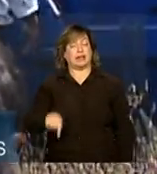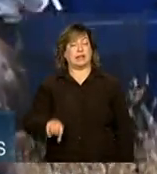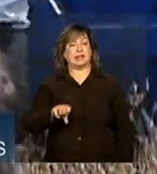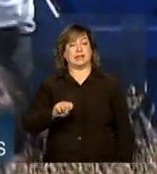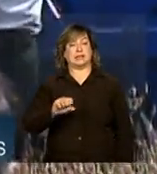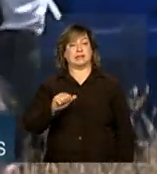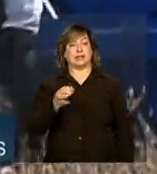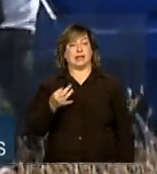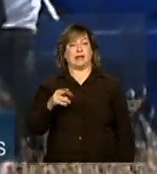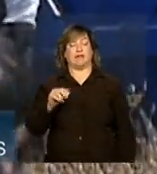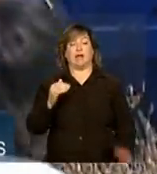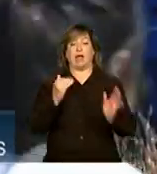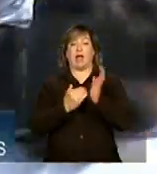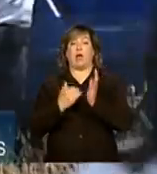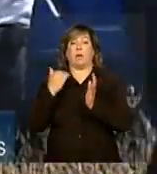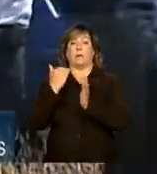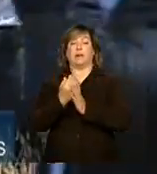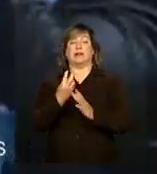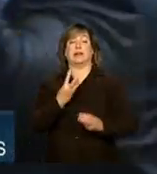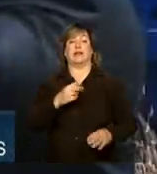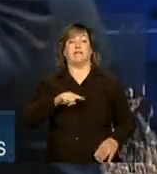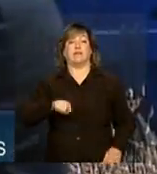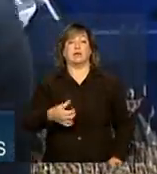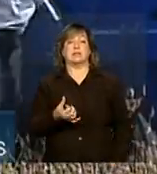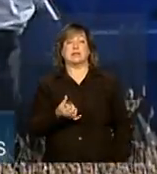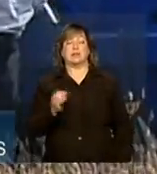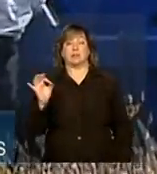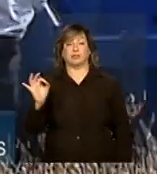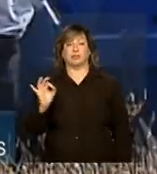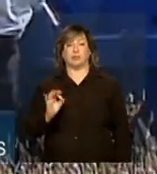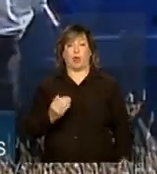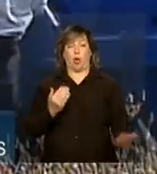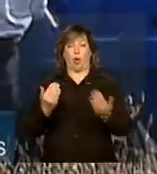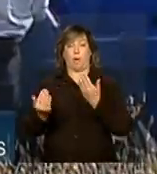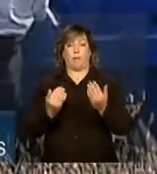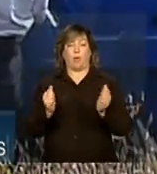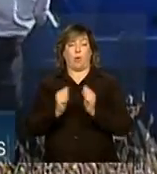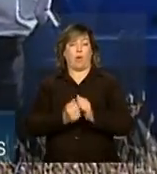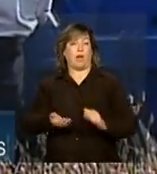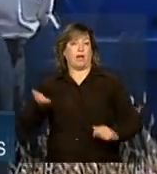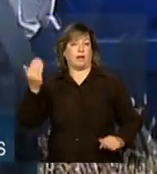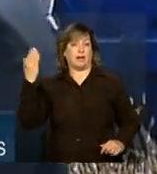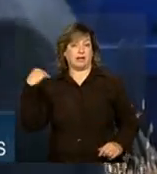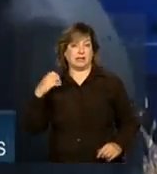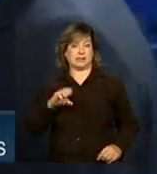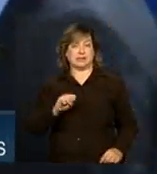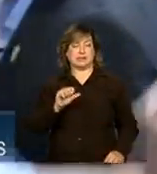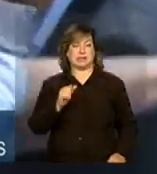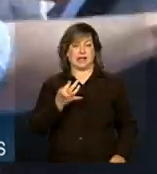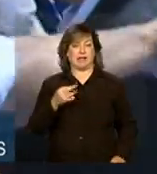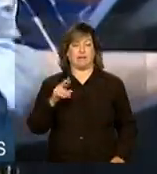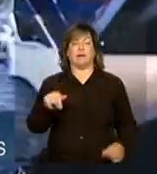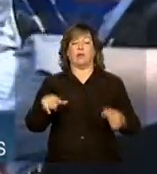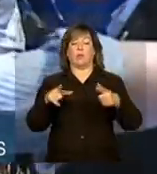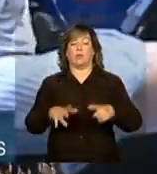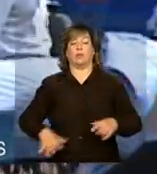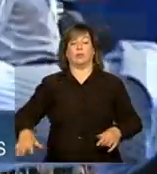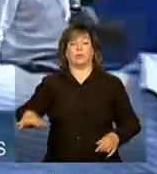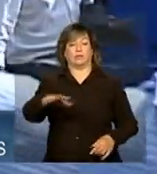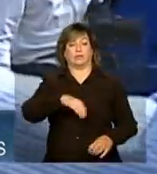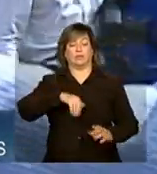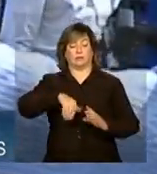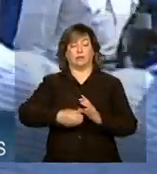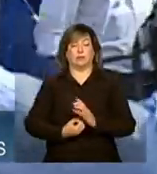lembrando então que é um aumento de 3,6 por em relação à safra anterior e a área plantada também